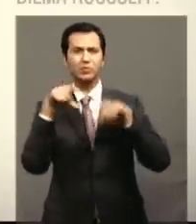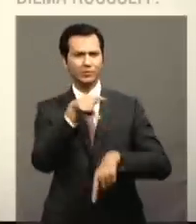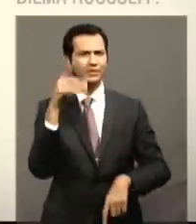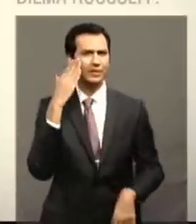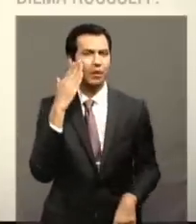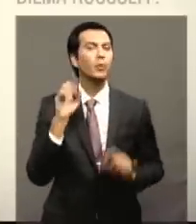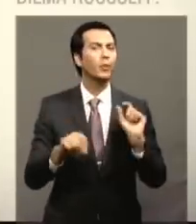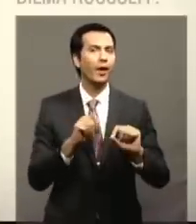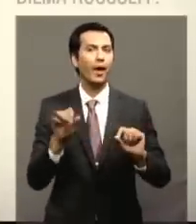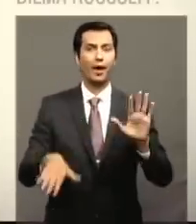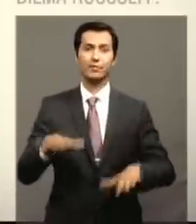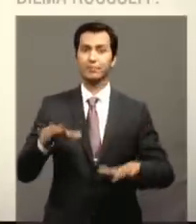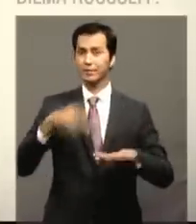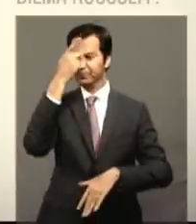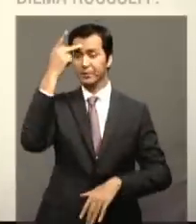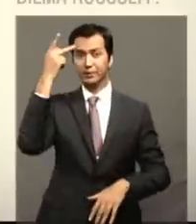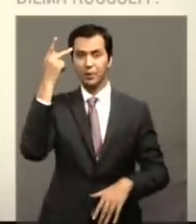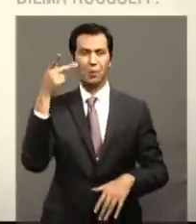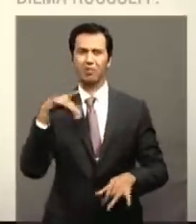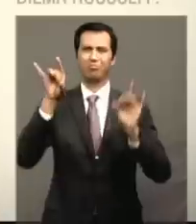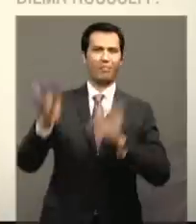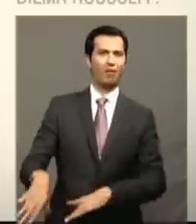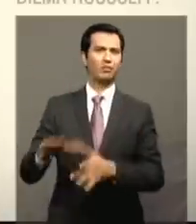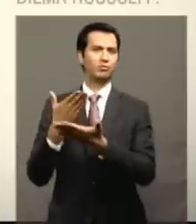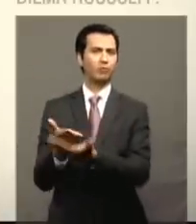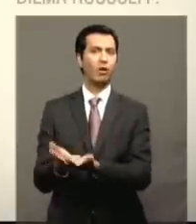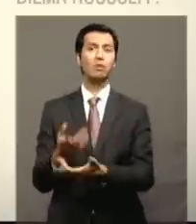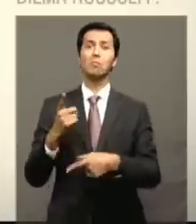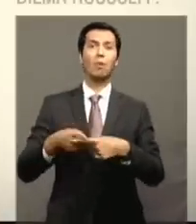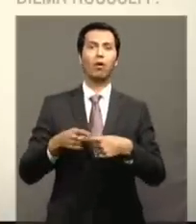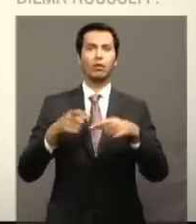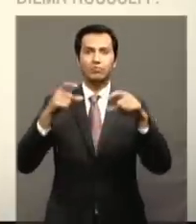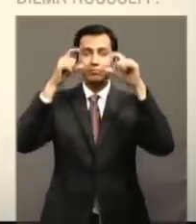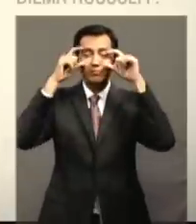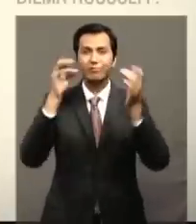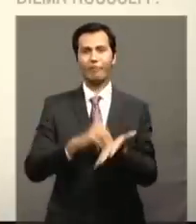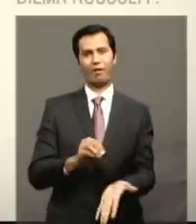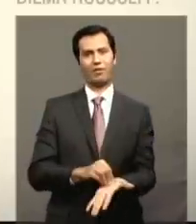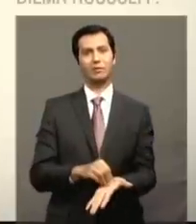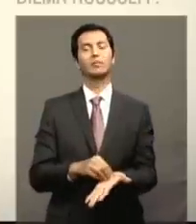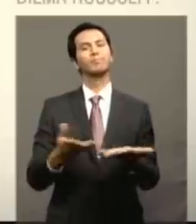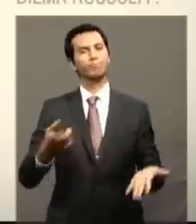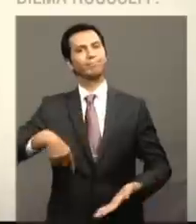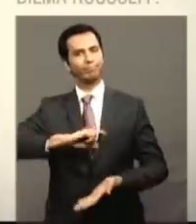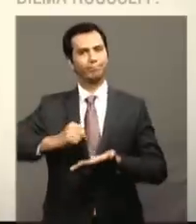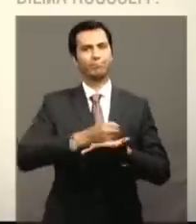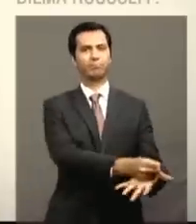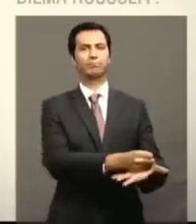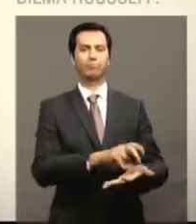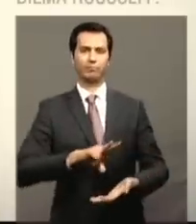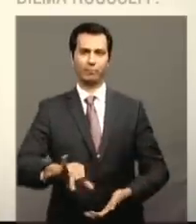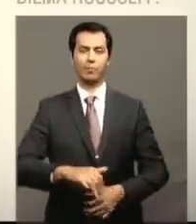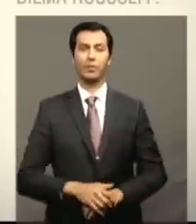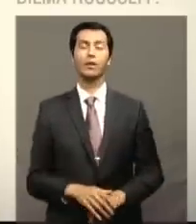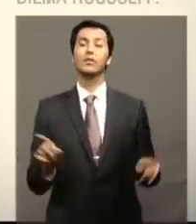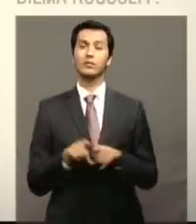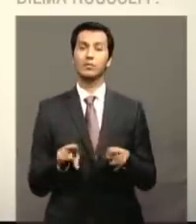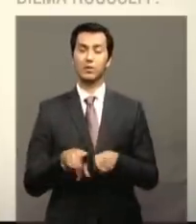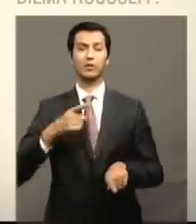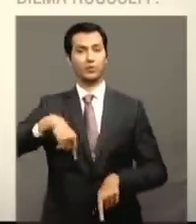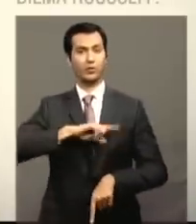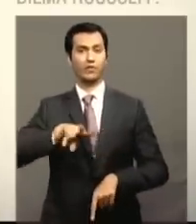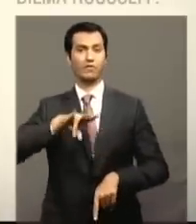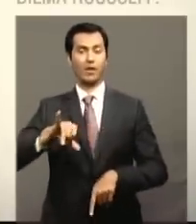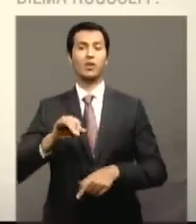estudar simplesmente porque não enxerga bem outra medida é a instalação de 45 centros